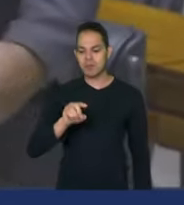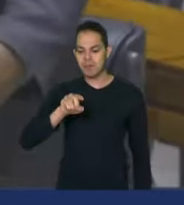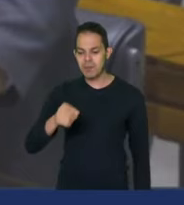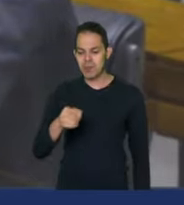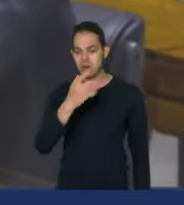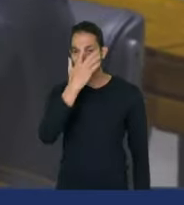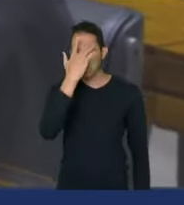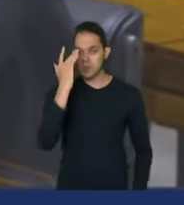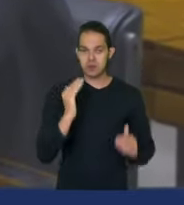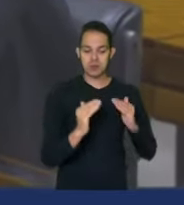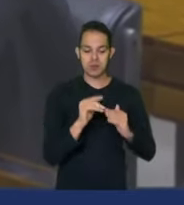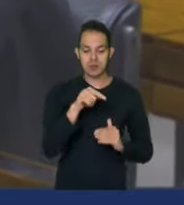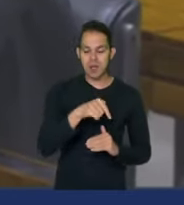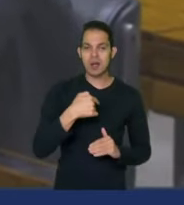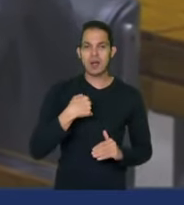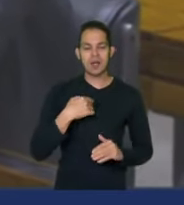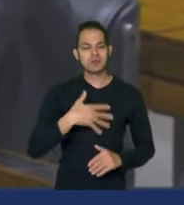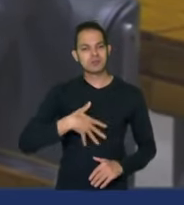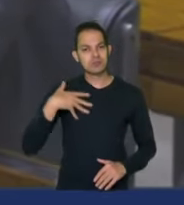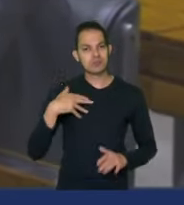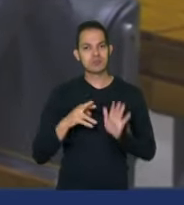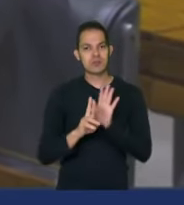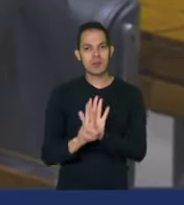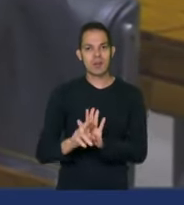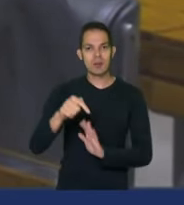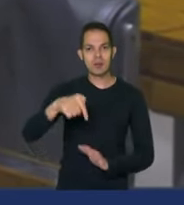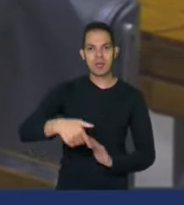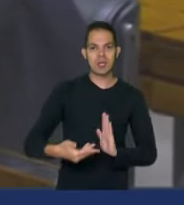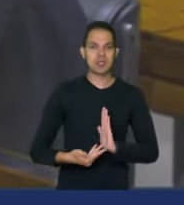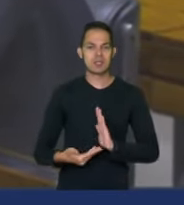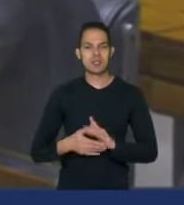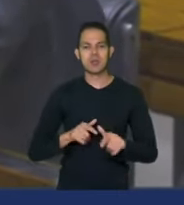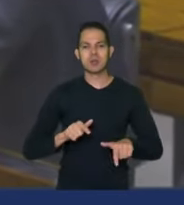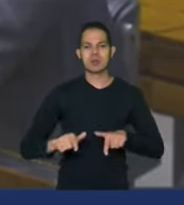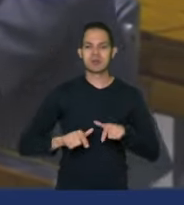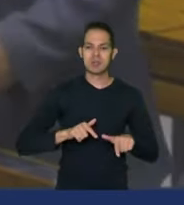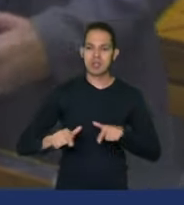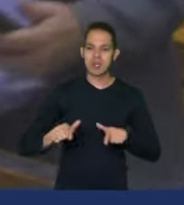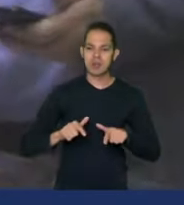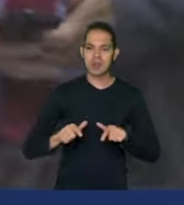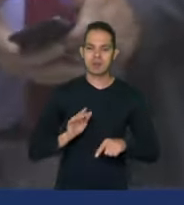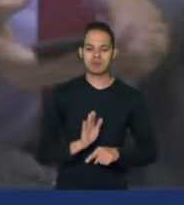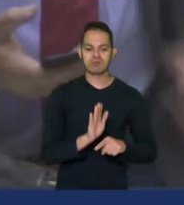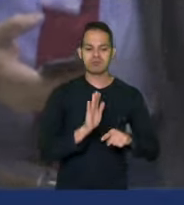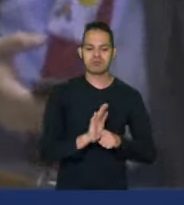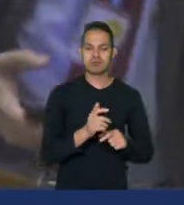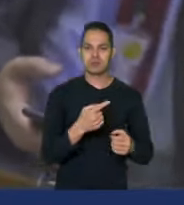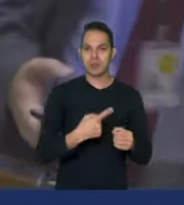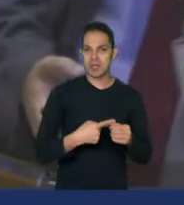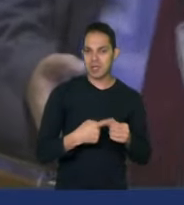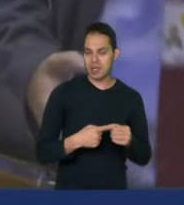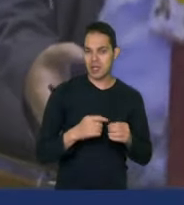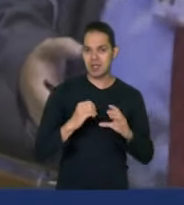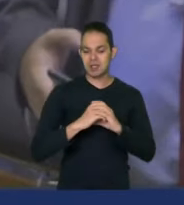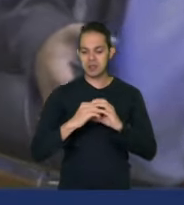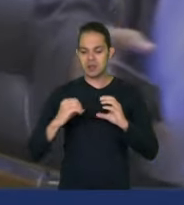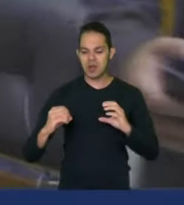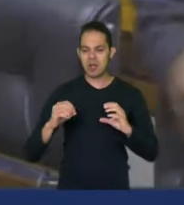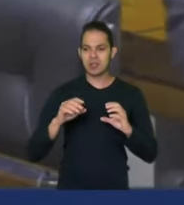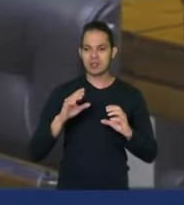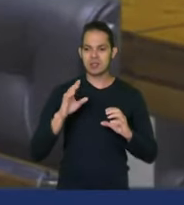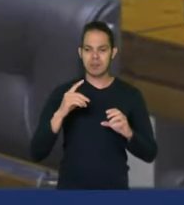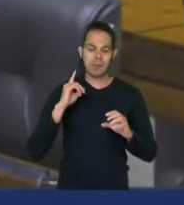honra de representá-la aqui na Câmara Federal, trabalhar por Divinópolis, pelo Centro-Oeste, por toda Minas Gerais e, é claro, pelo